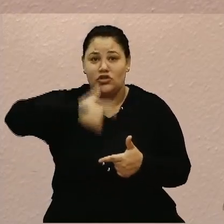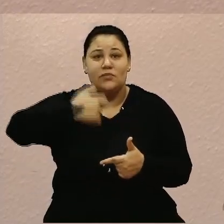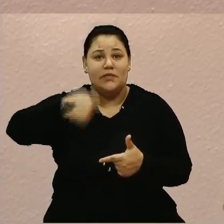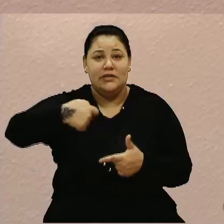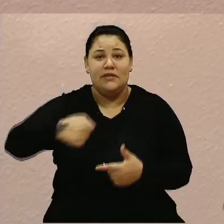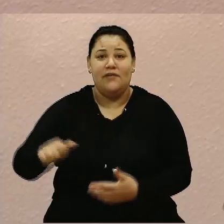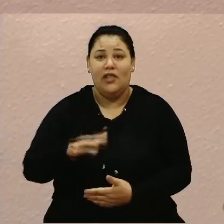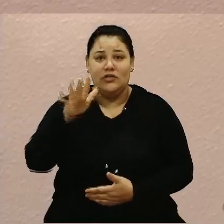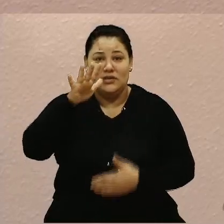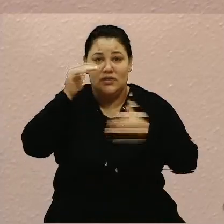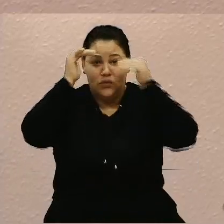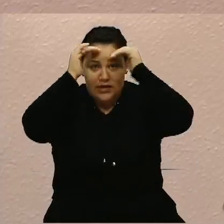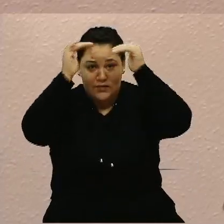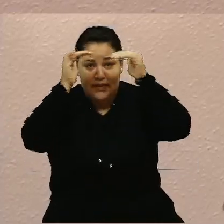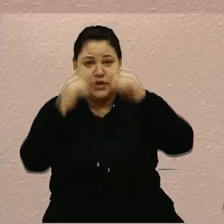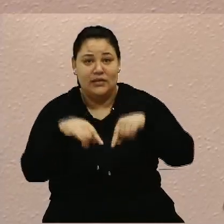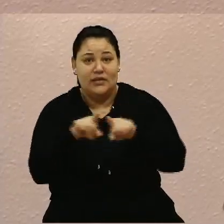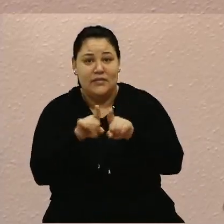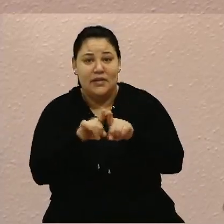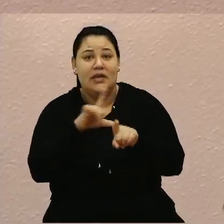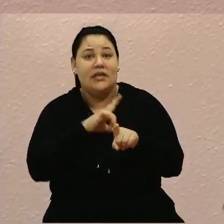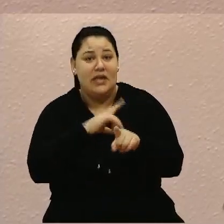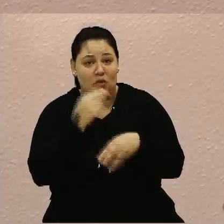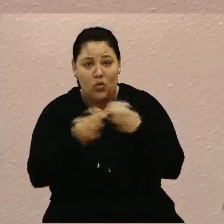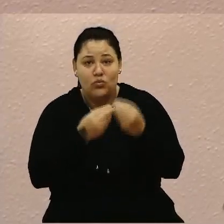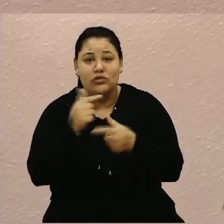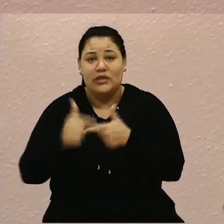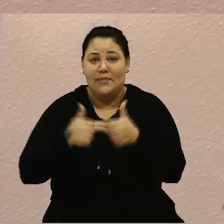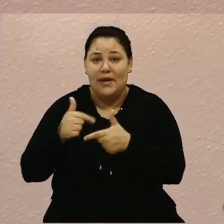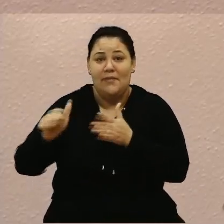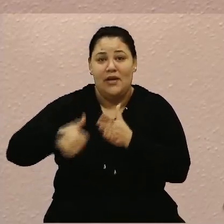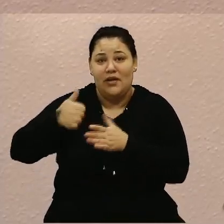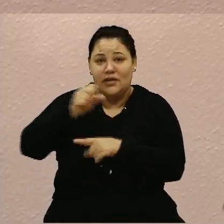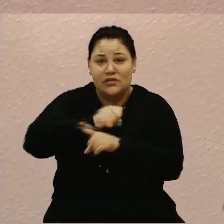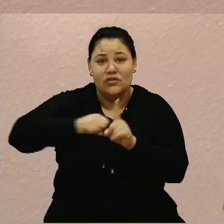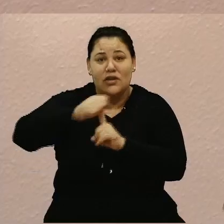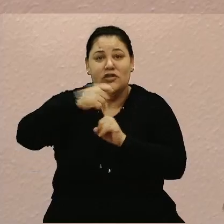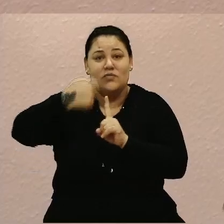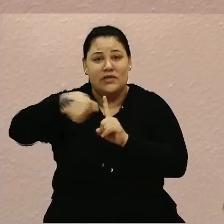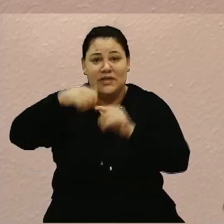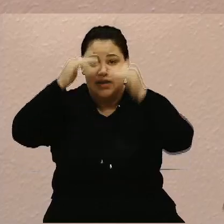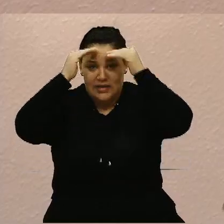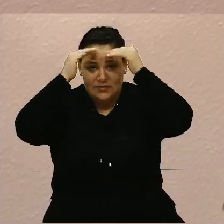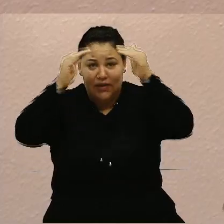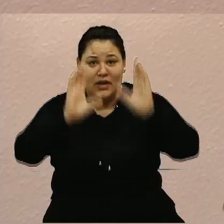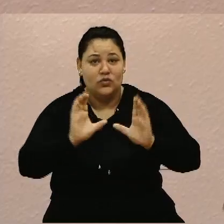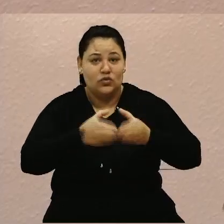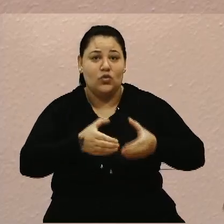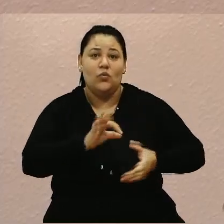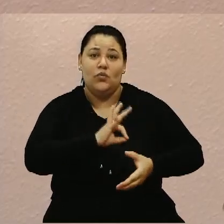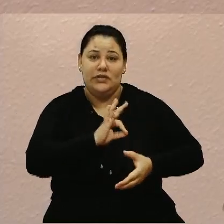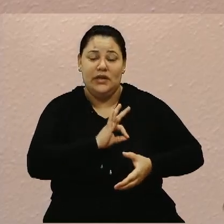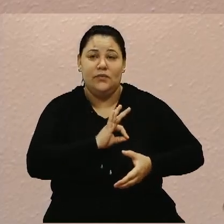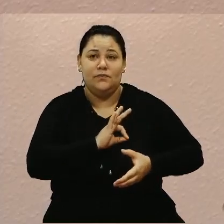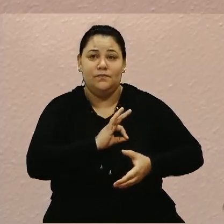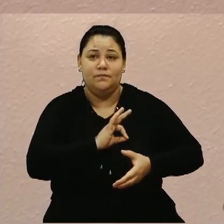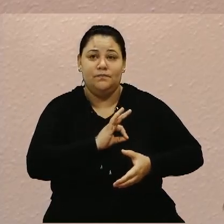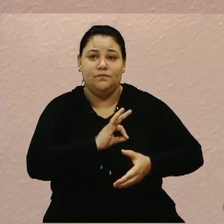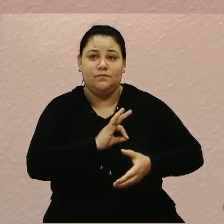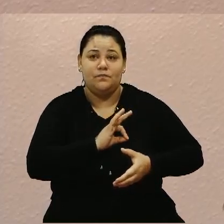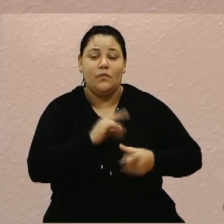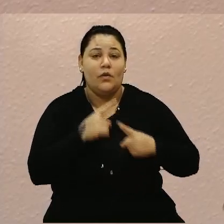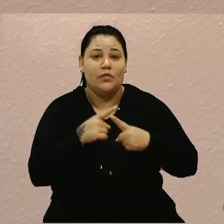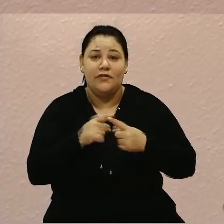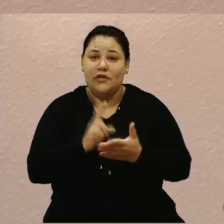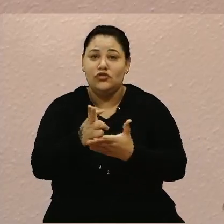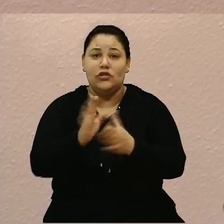valorizados, respeitados, ter condições de trabalho, e acho que a sociedade precisa respeitar as corporações, porque assim a gente vai manter, né, uma certa